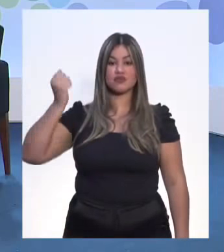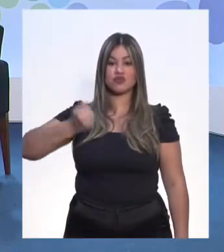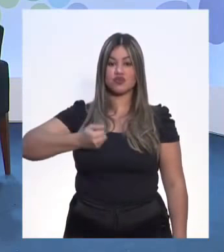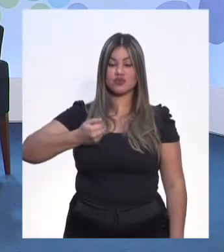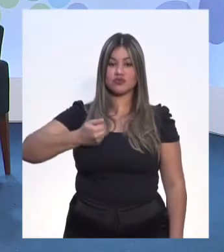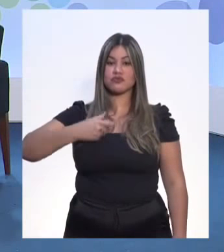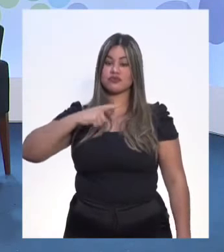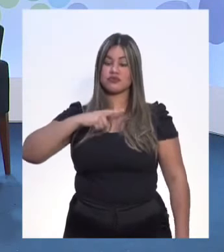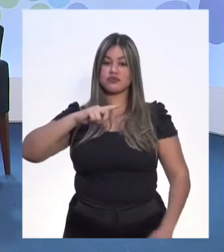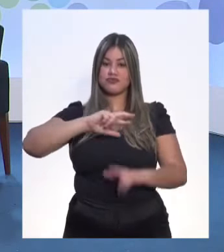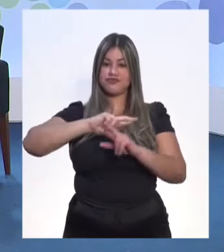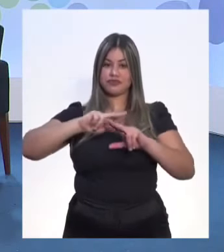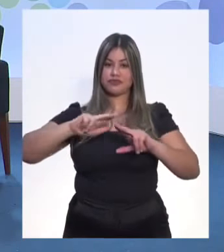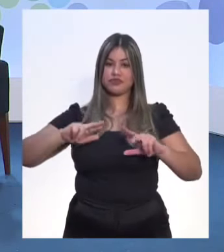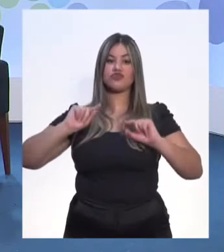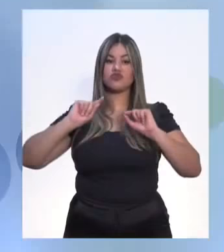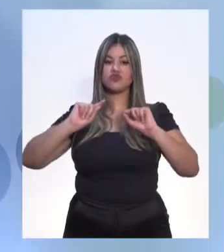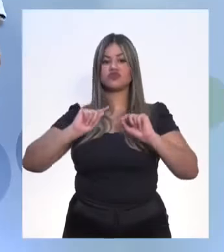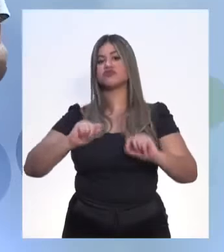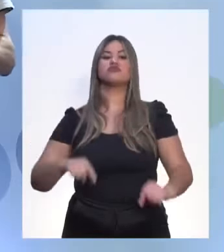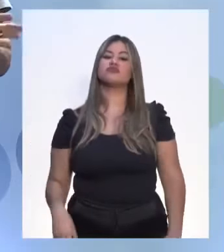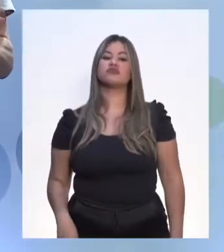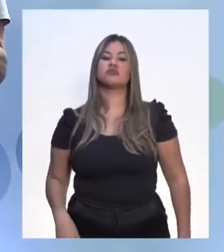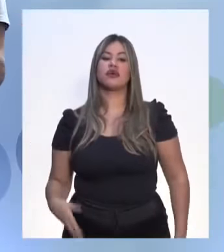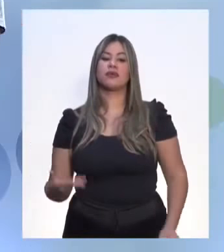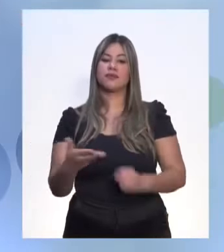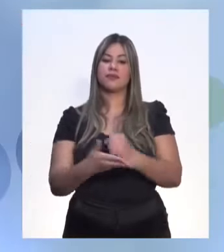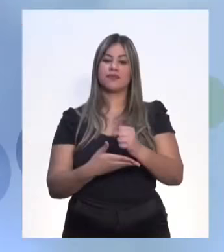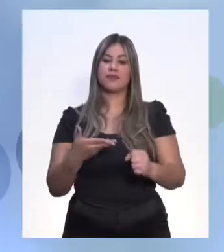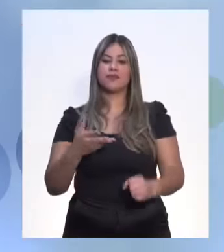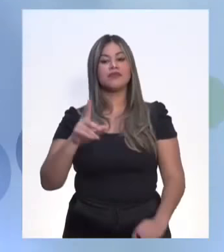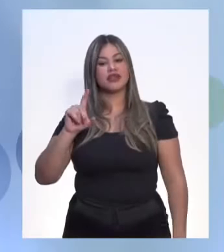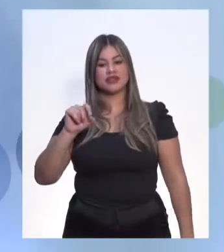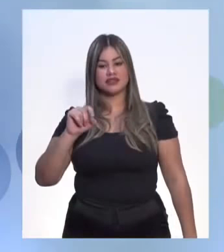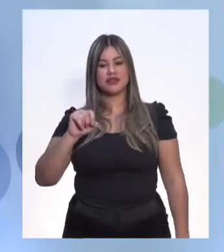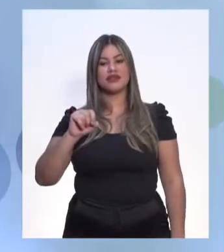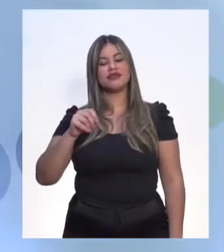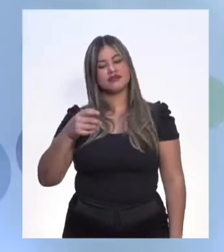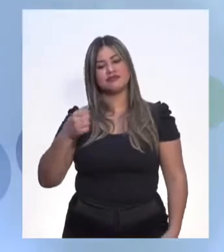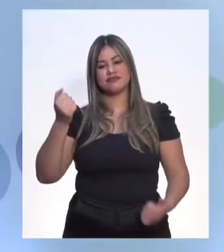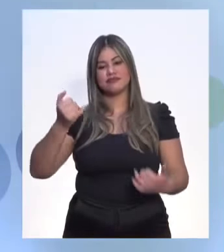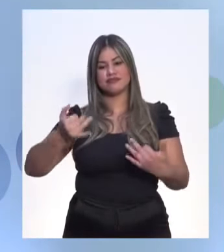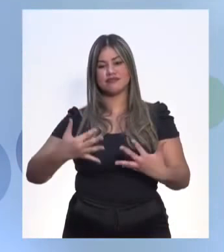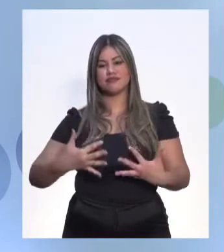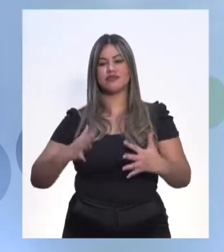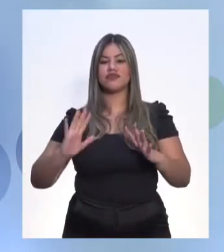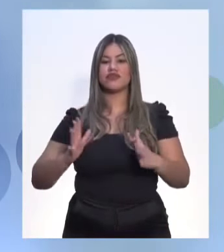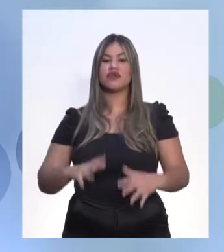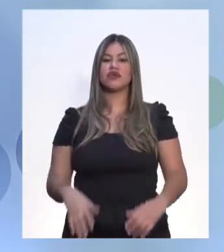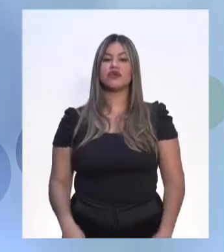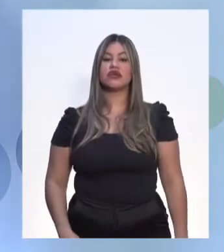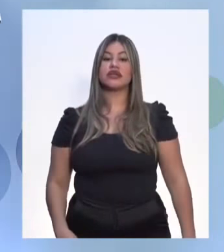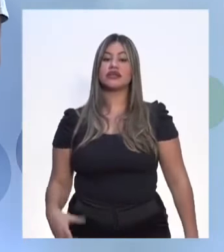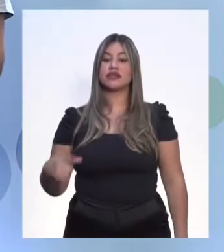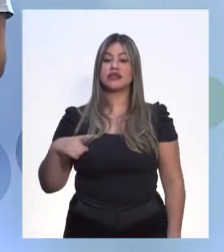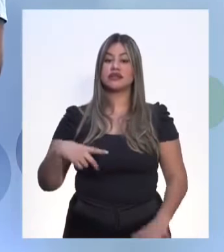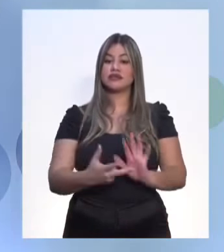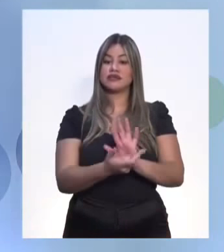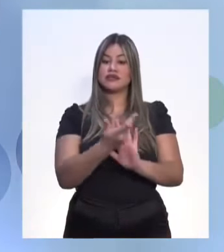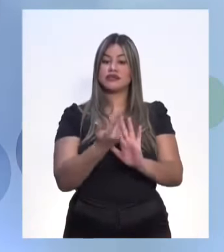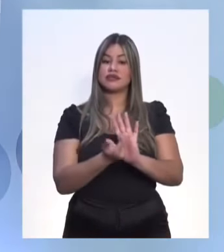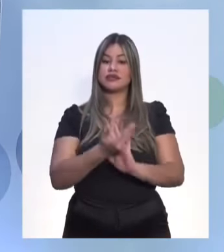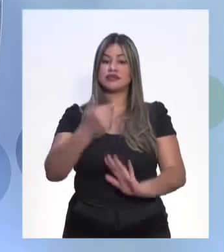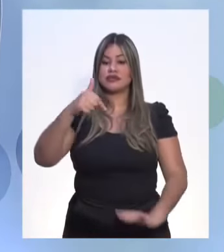ele tinha seguintes características usava a base 10 como a gente já percebeu Tá OK posso ir às sete símbolos para